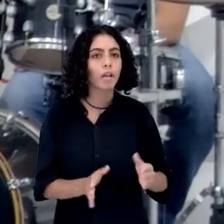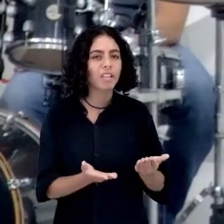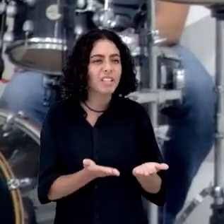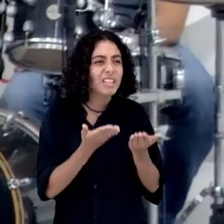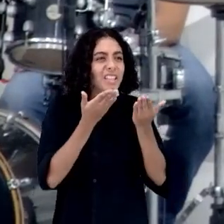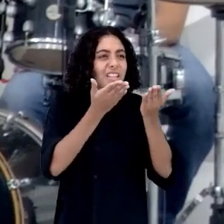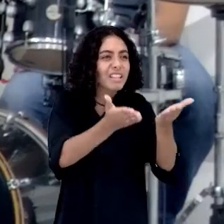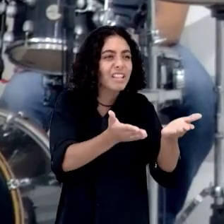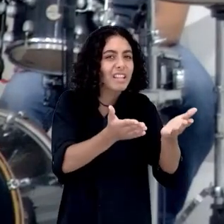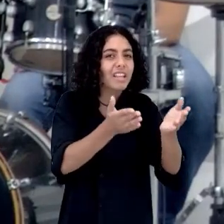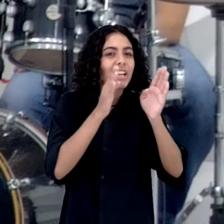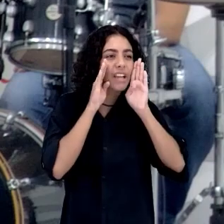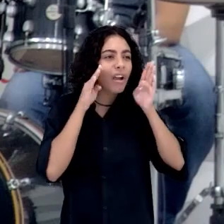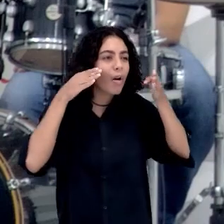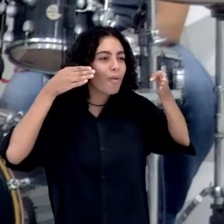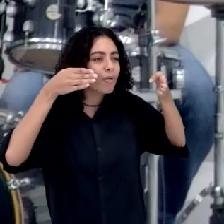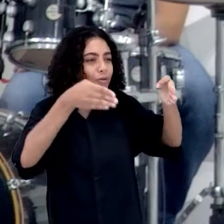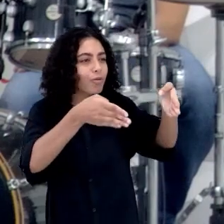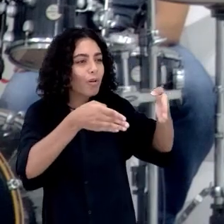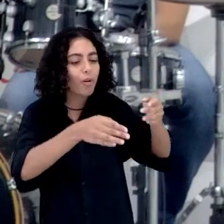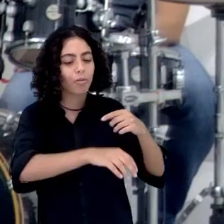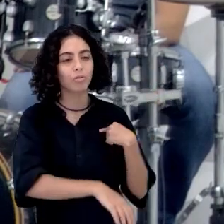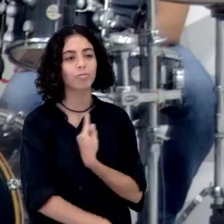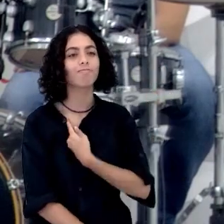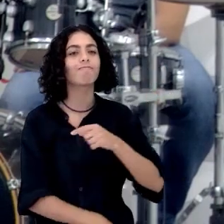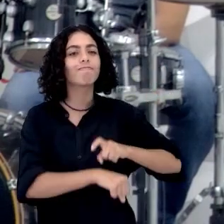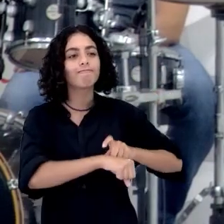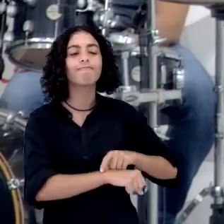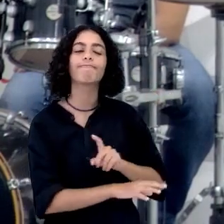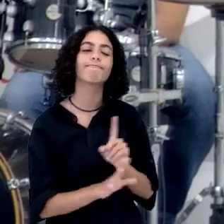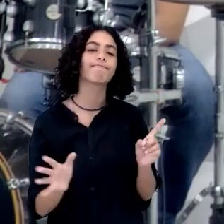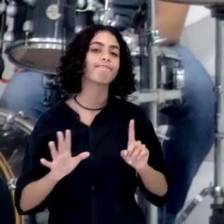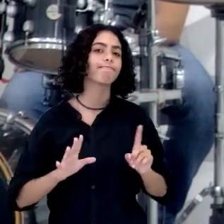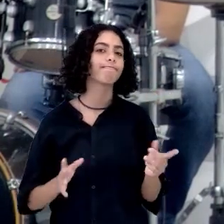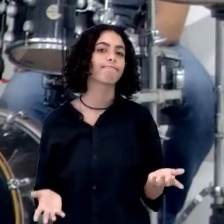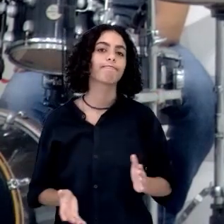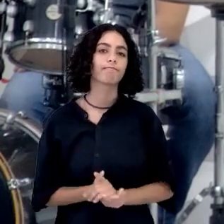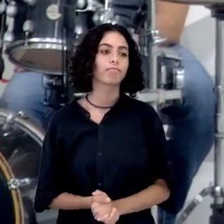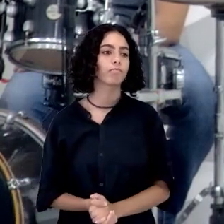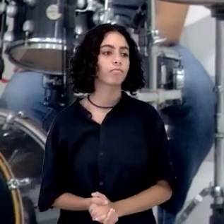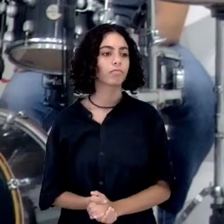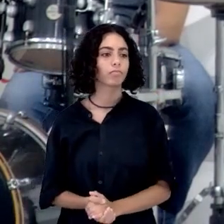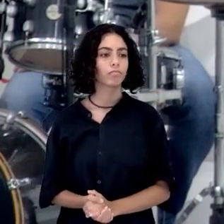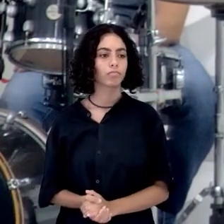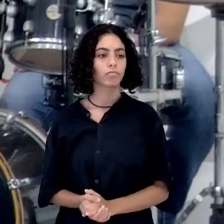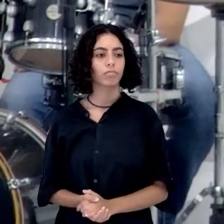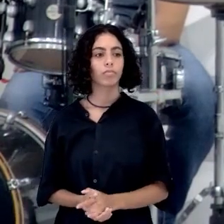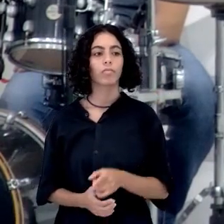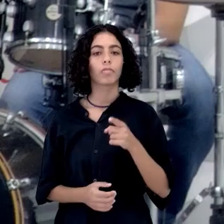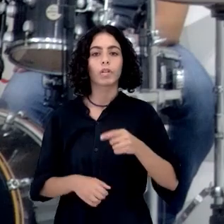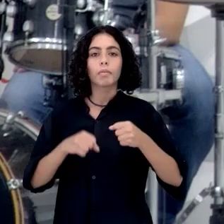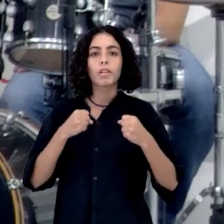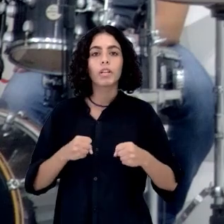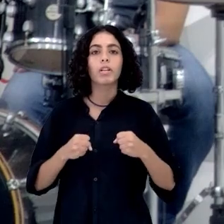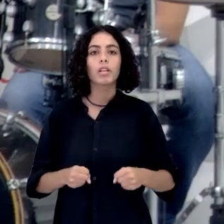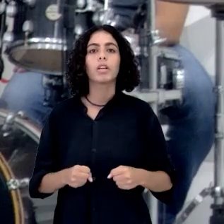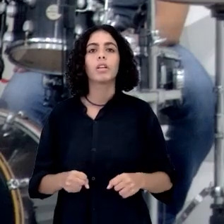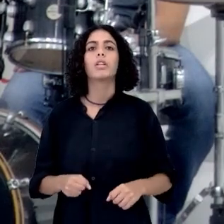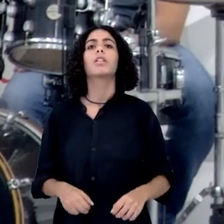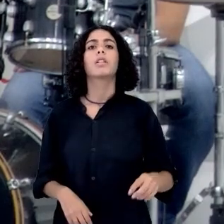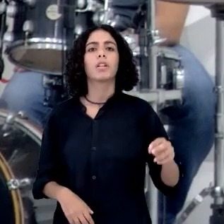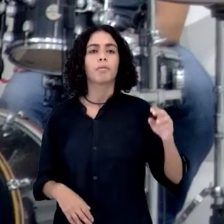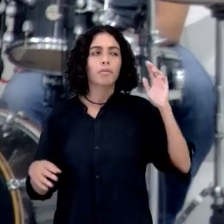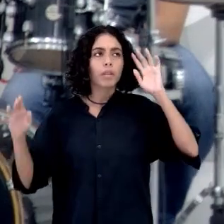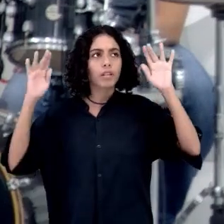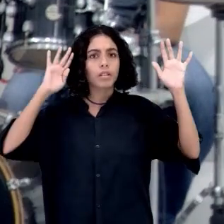que as pessoas precisam. E quando eu falo, irmãos, da conclusão da história da sua família aqui, eu estou falando justamente da salvação